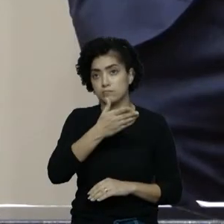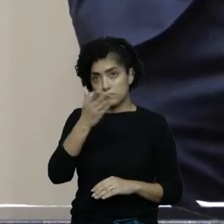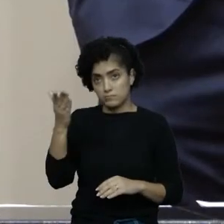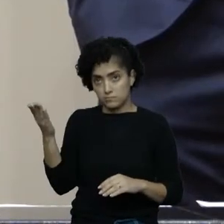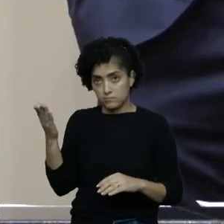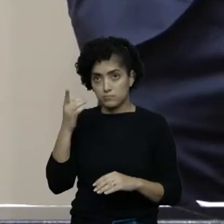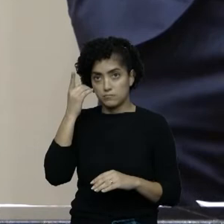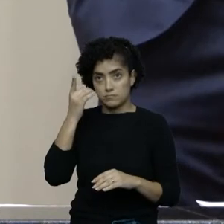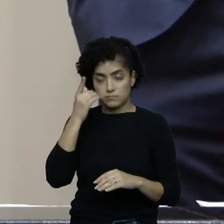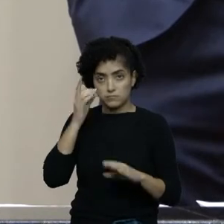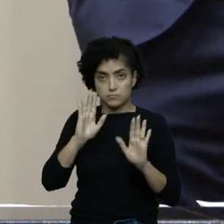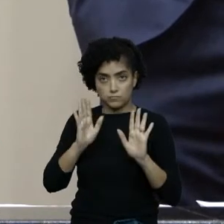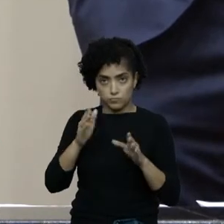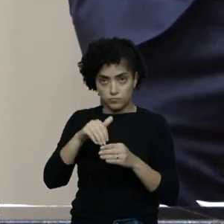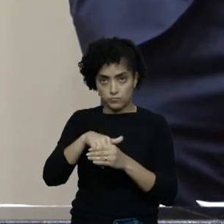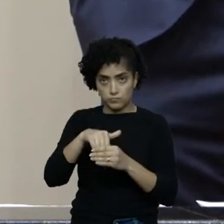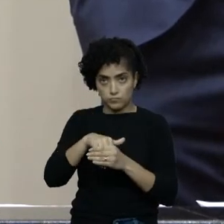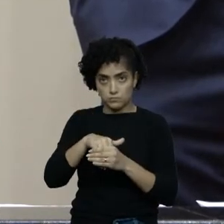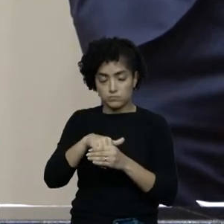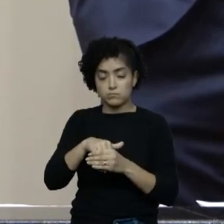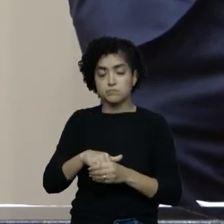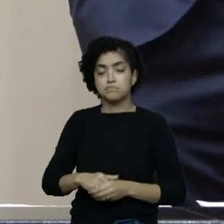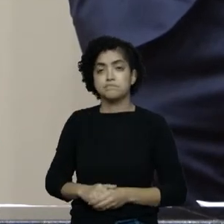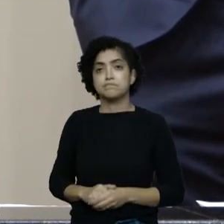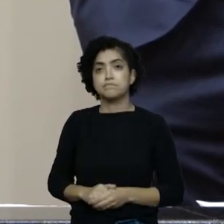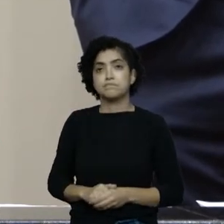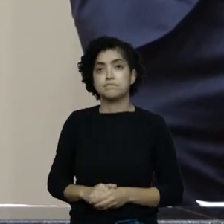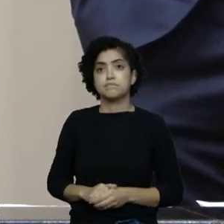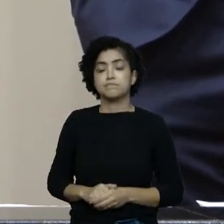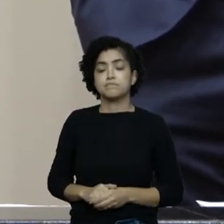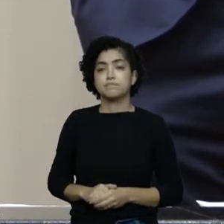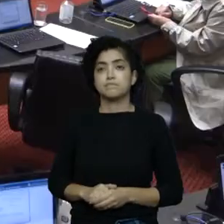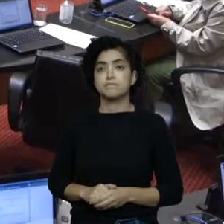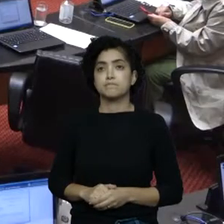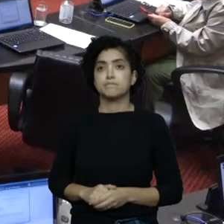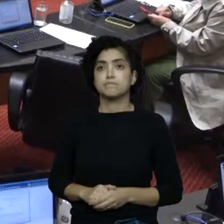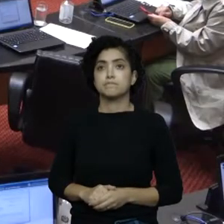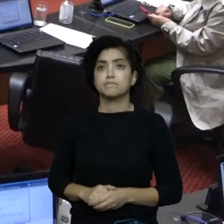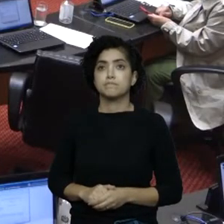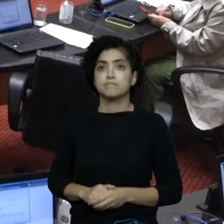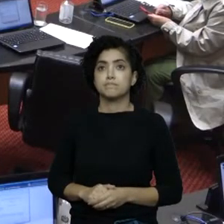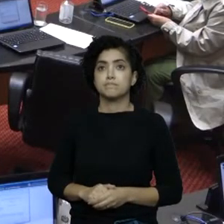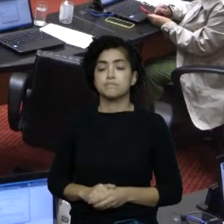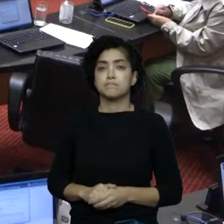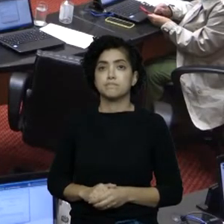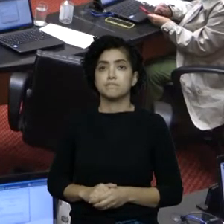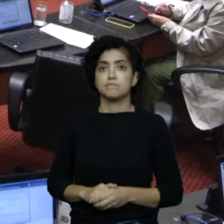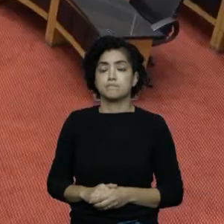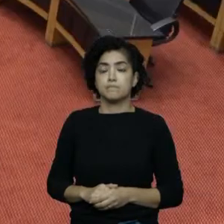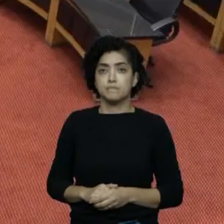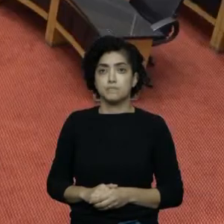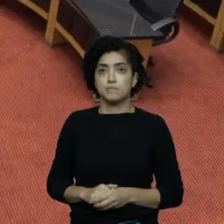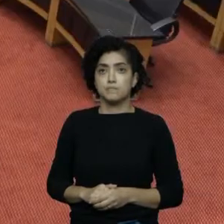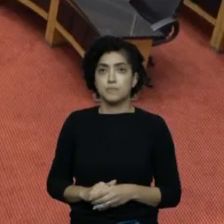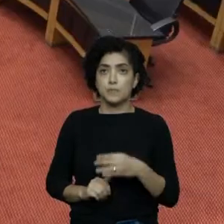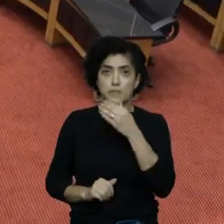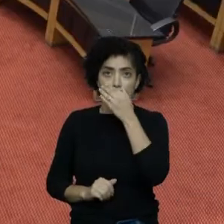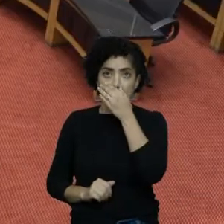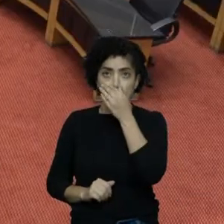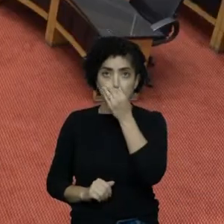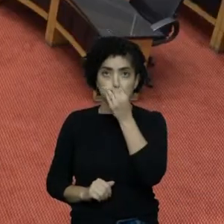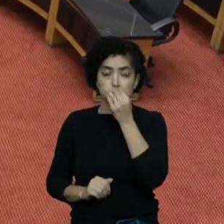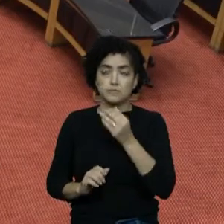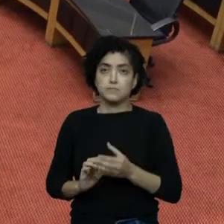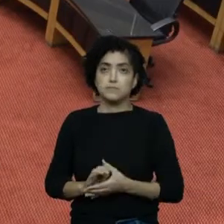e todos os deputados vencer direito de voto E aí Boa tarde Maurício está